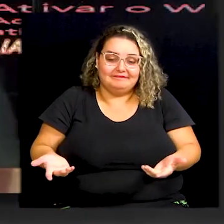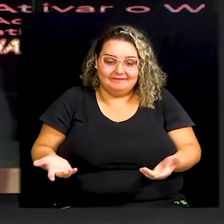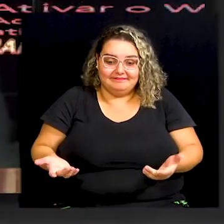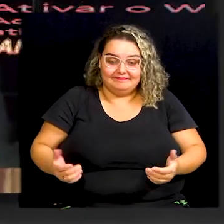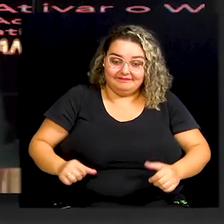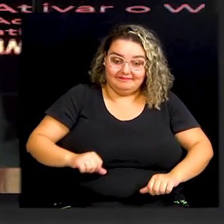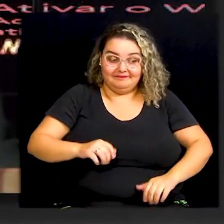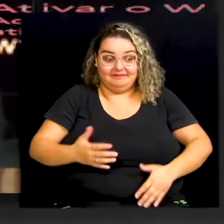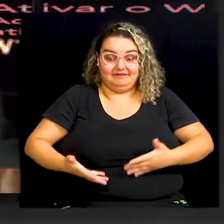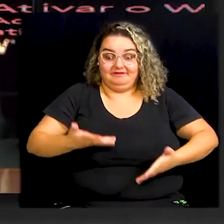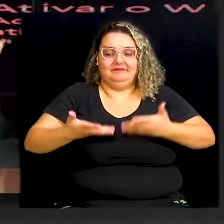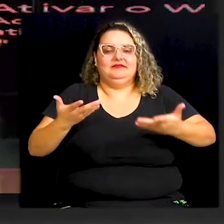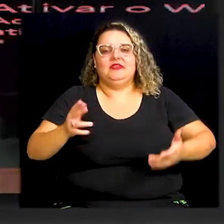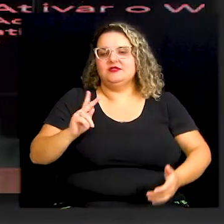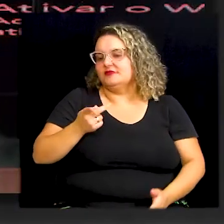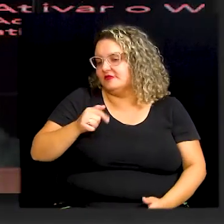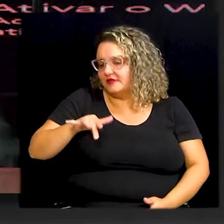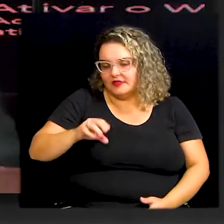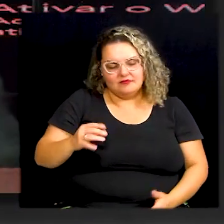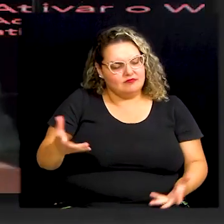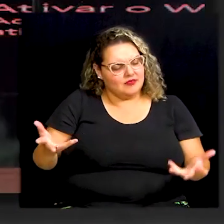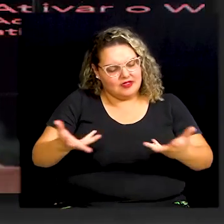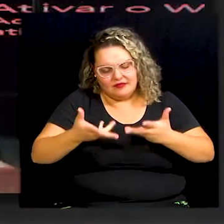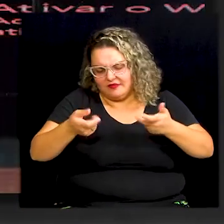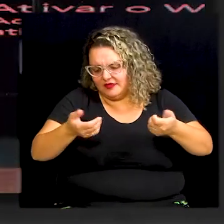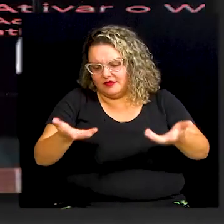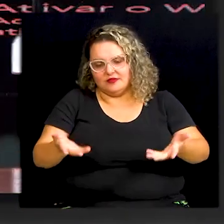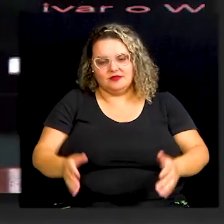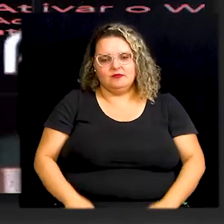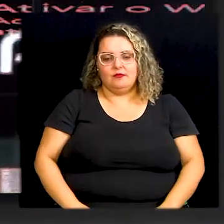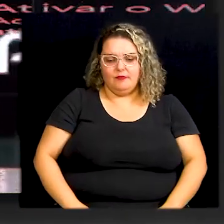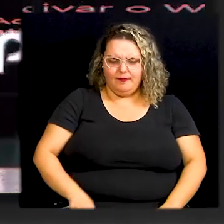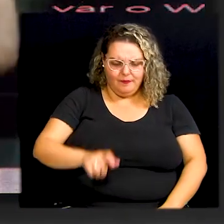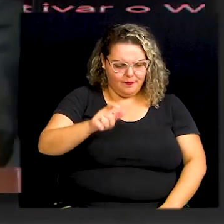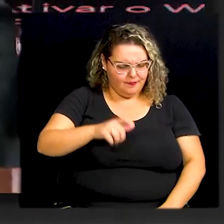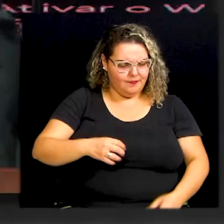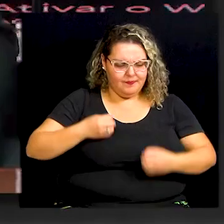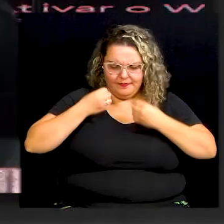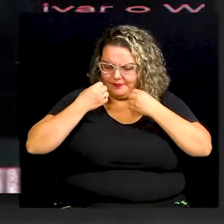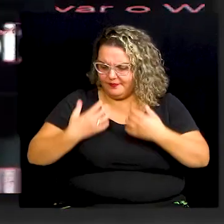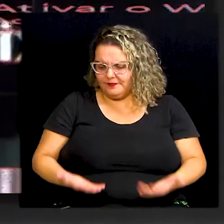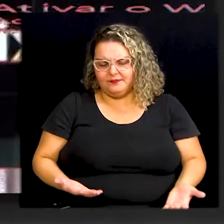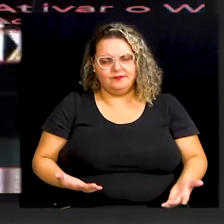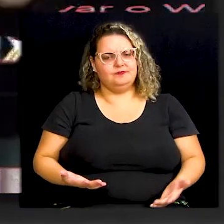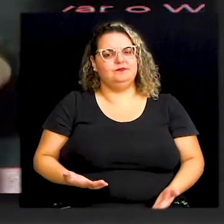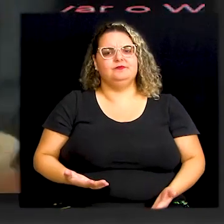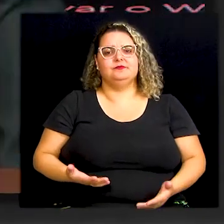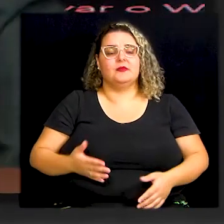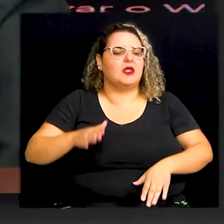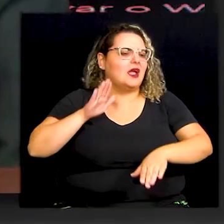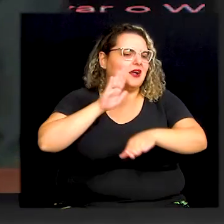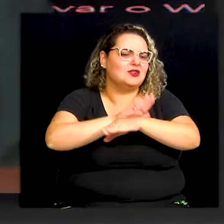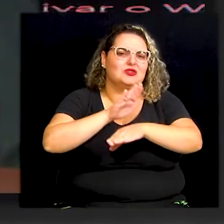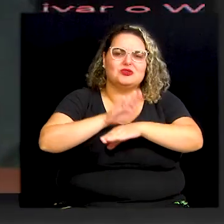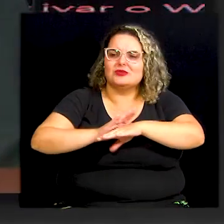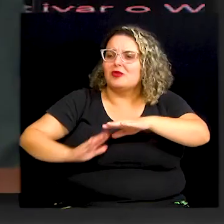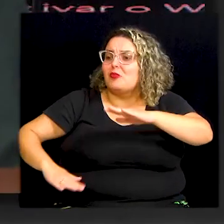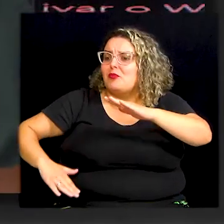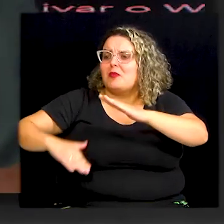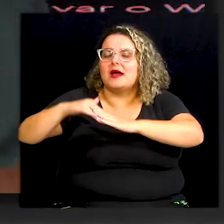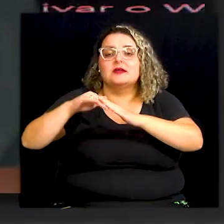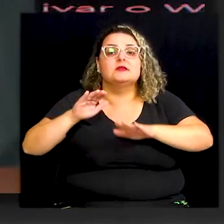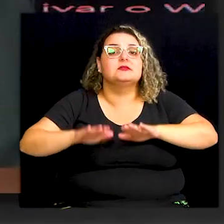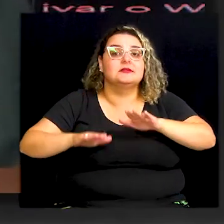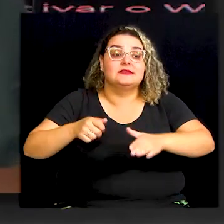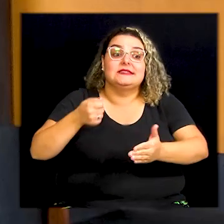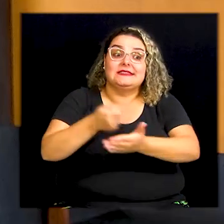acaba se exaltando um pouco, mas o Hélio é uma pessoa sensacional, né? Um cara do bem, um cara que procura ajudar a gente no máximo, então